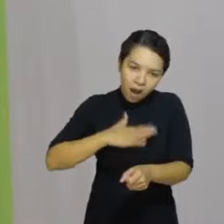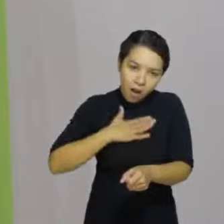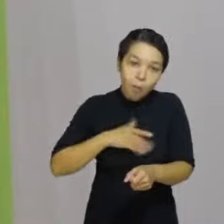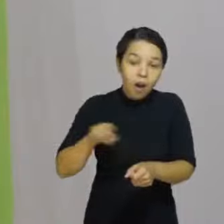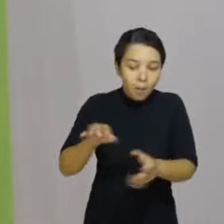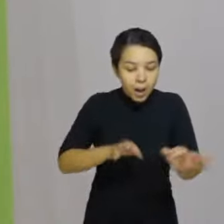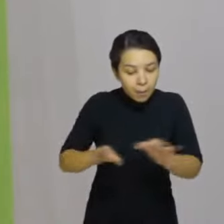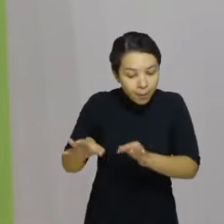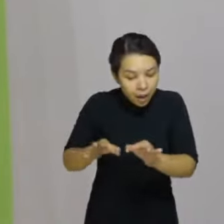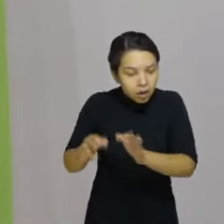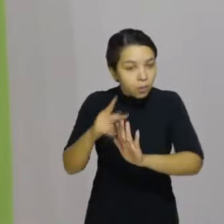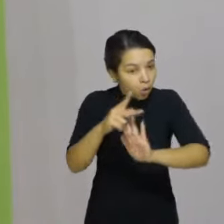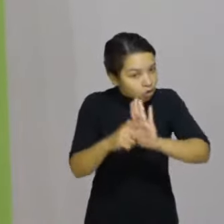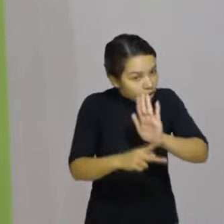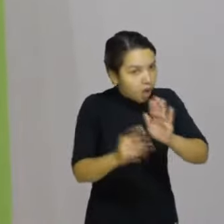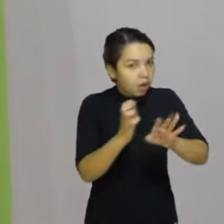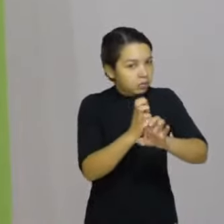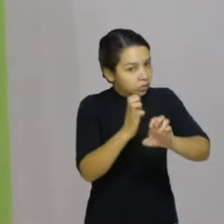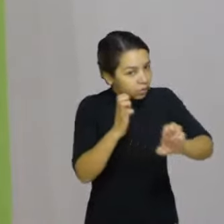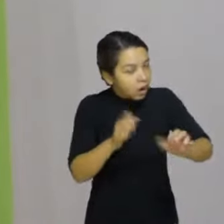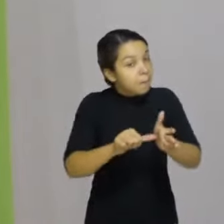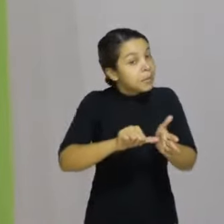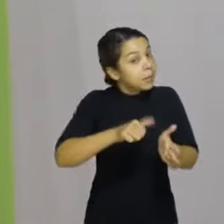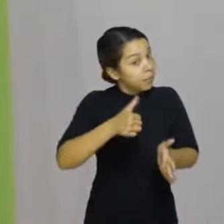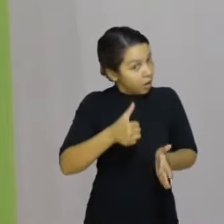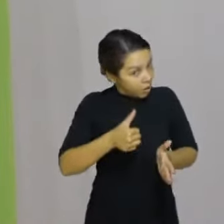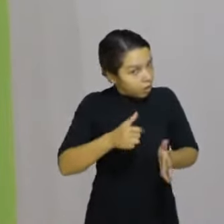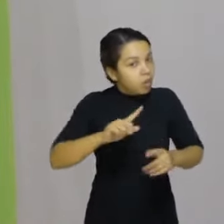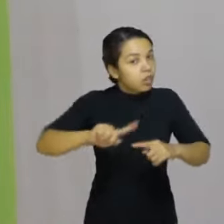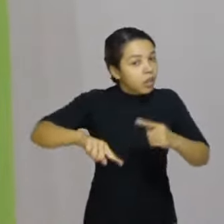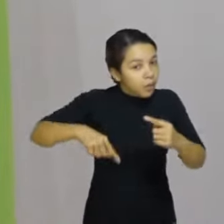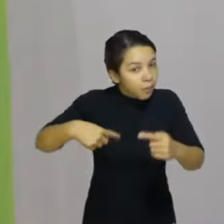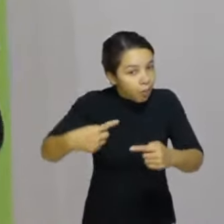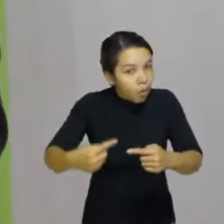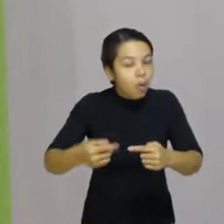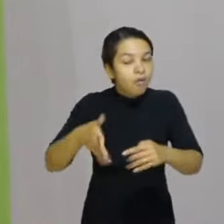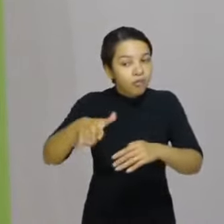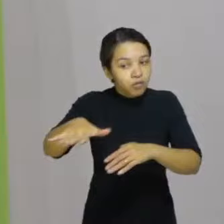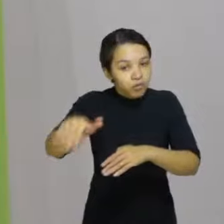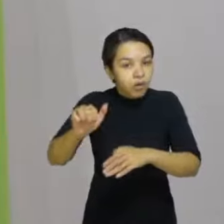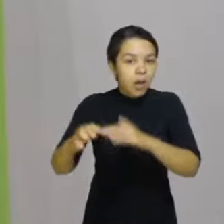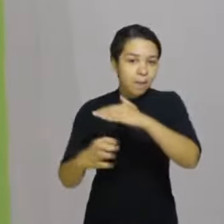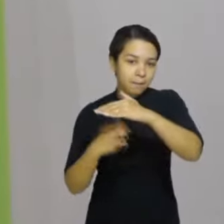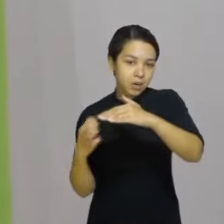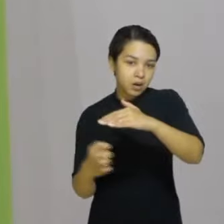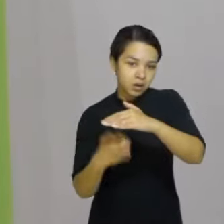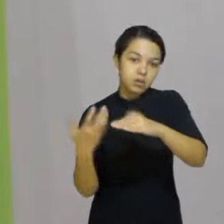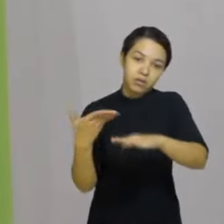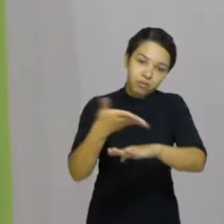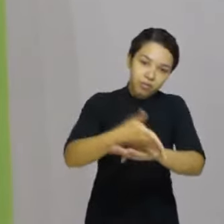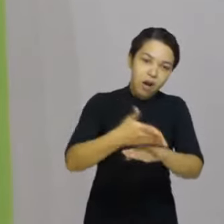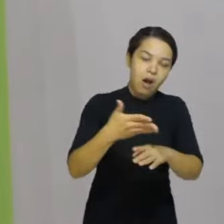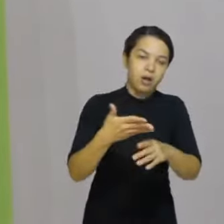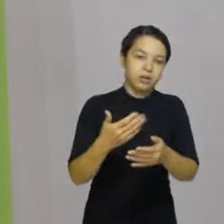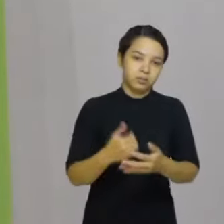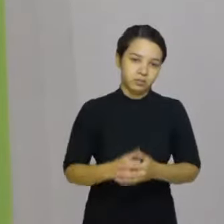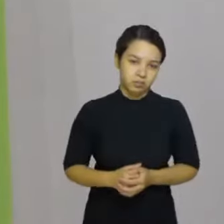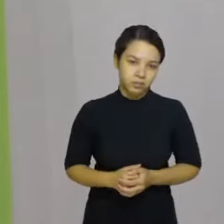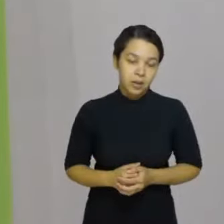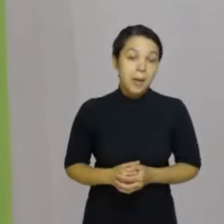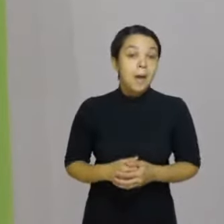isso, é contratado a execução propriamente dita. Mas é importante reforçar, não existe nenhum